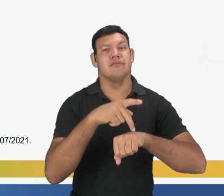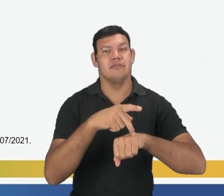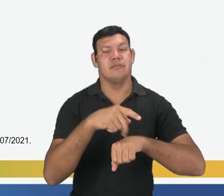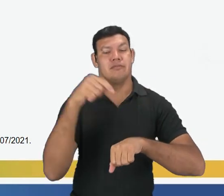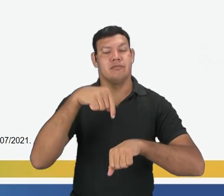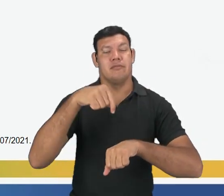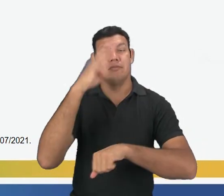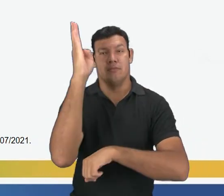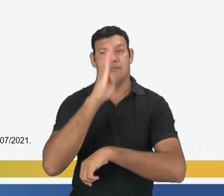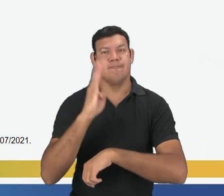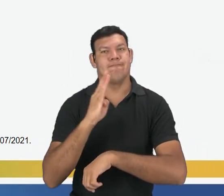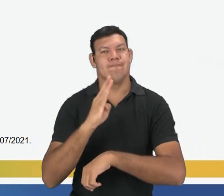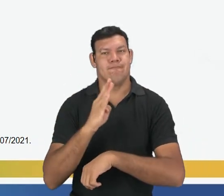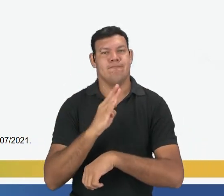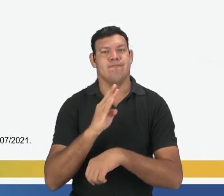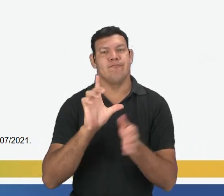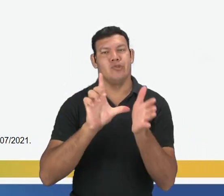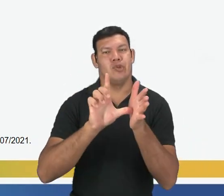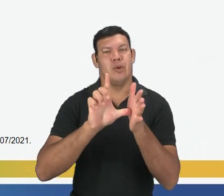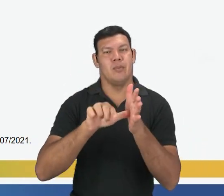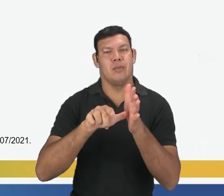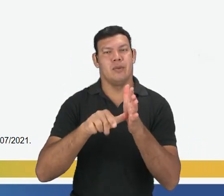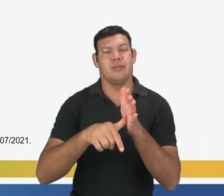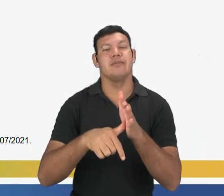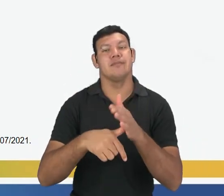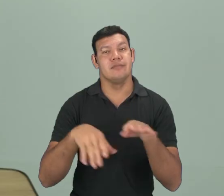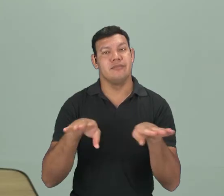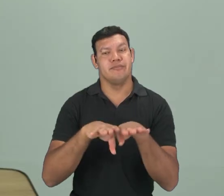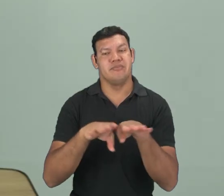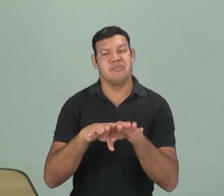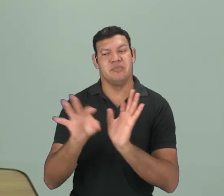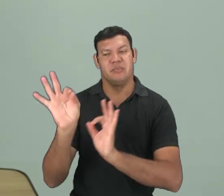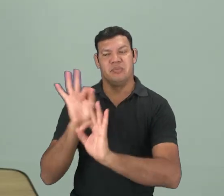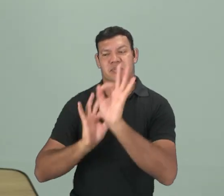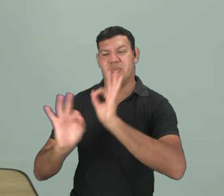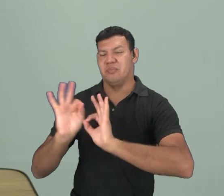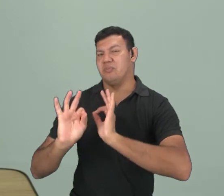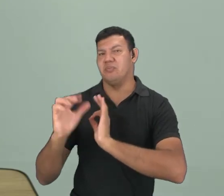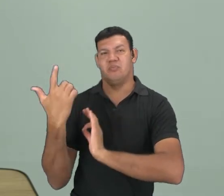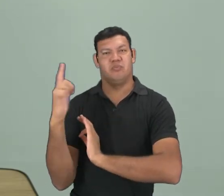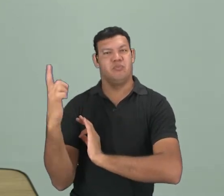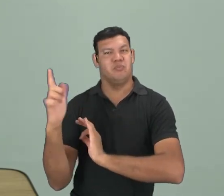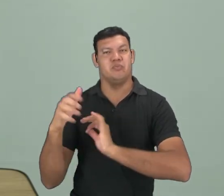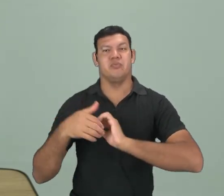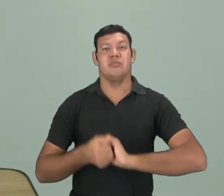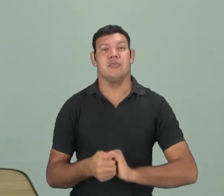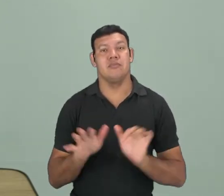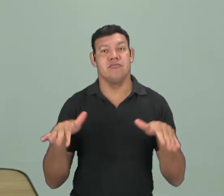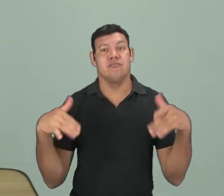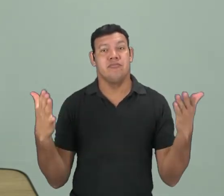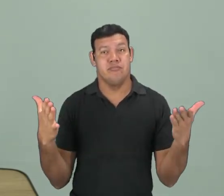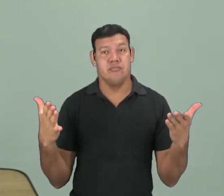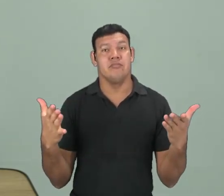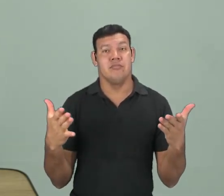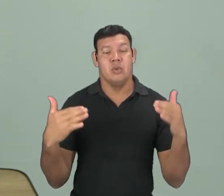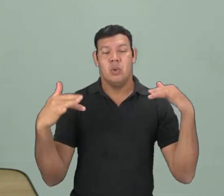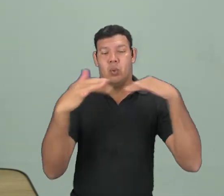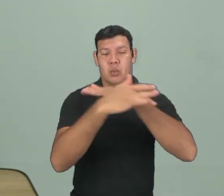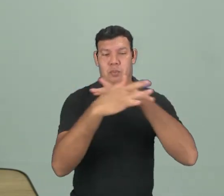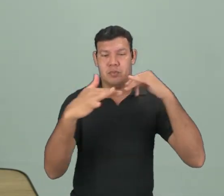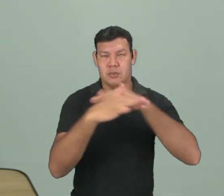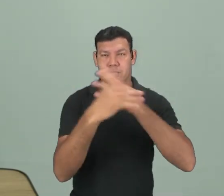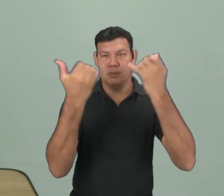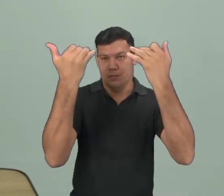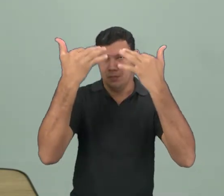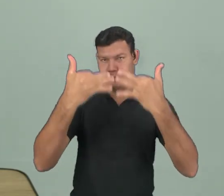tardia, rápida e desordenada. Então, olha só, se a gente falando sobre urbanização, né,